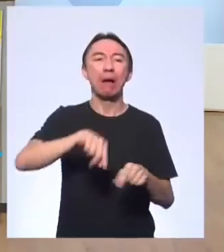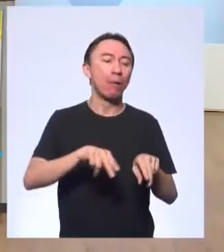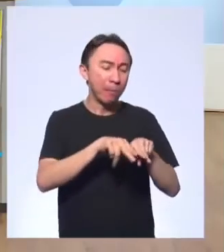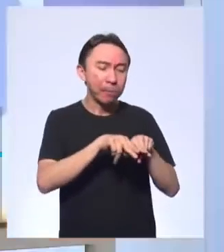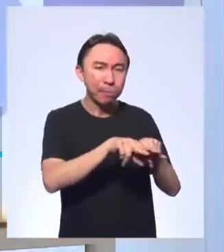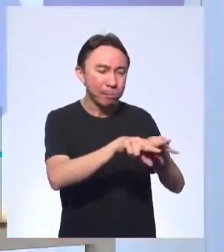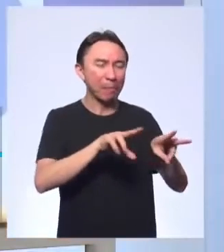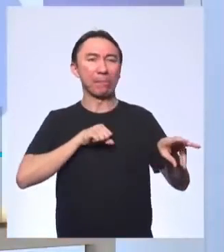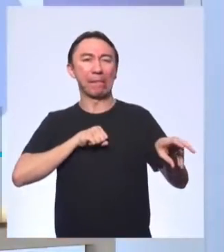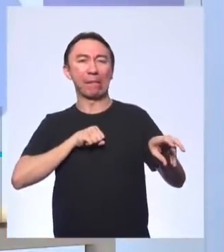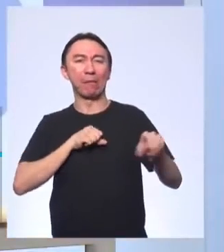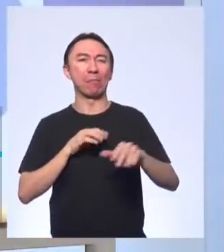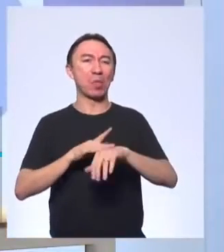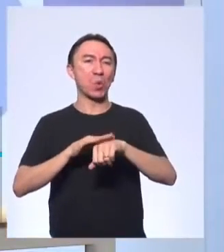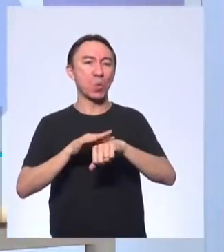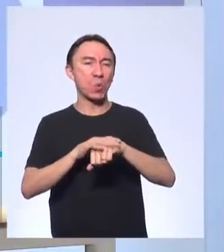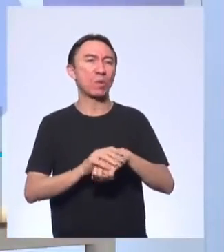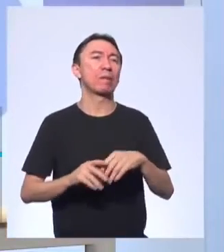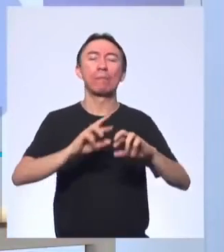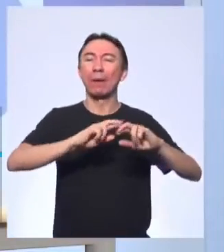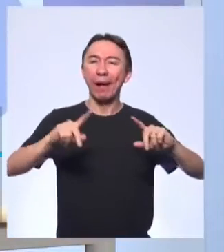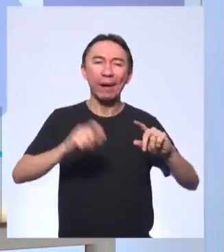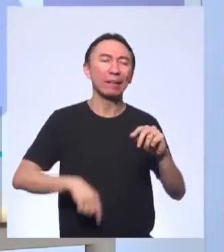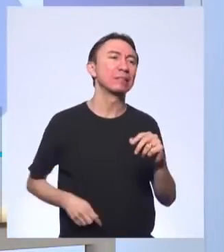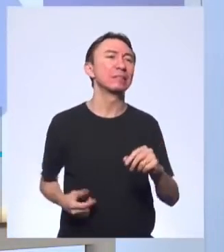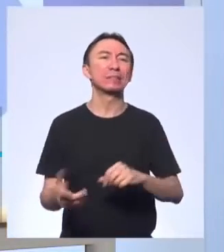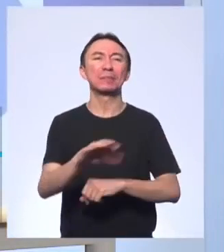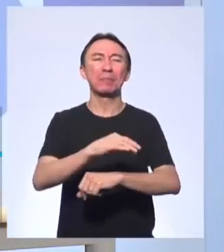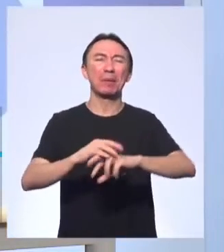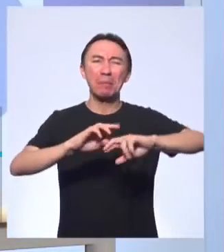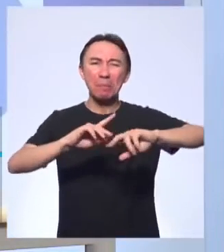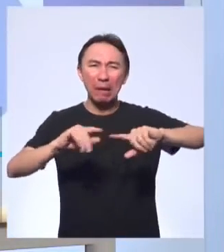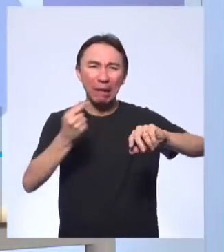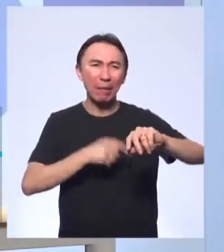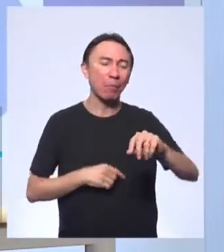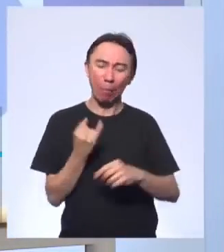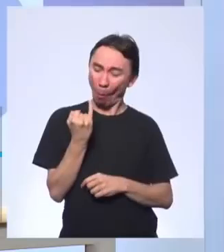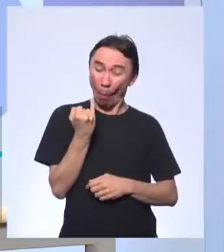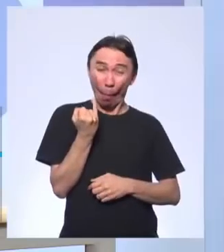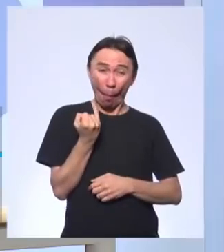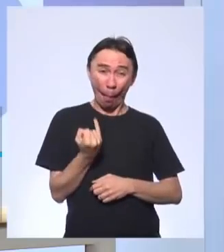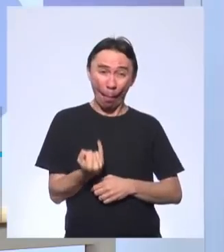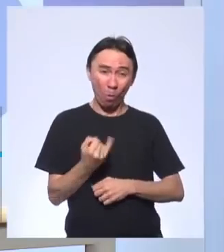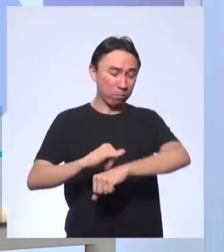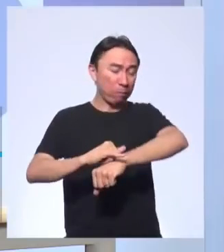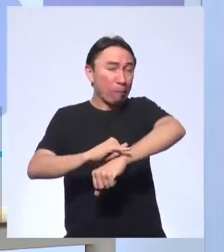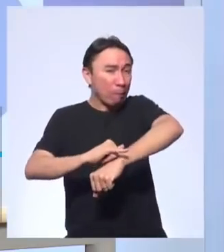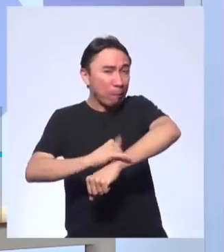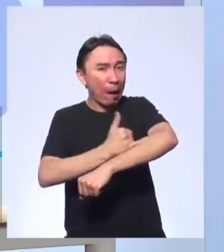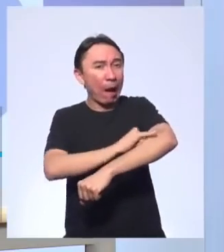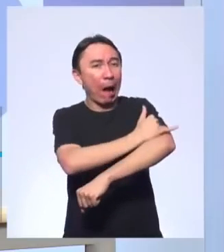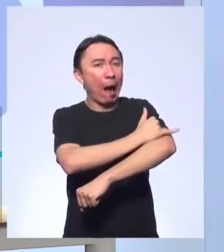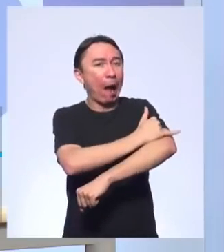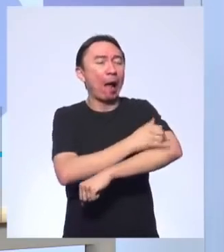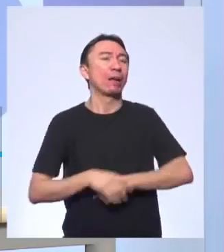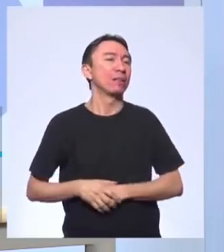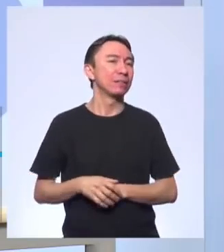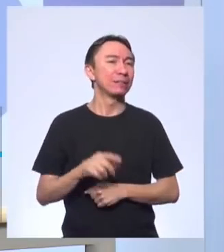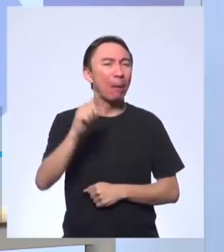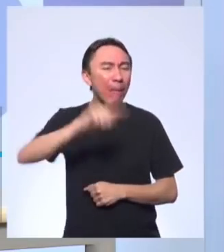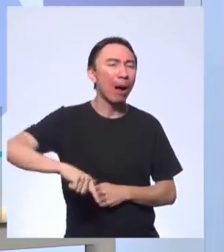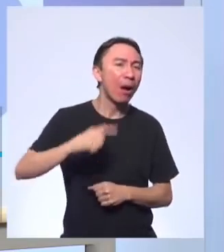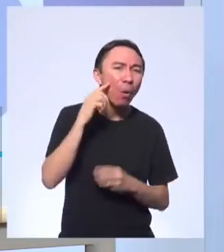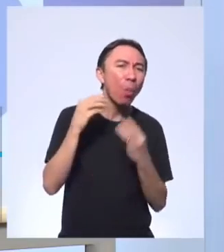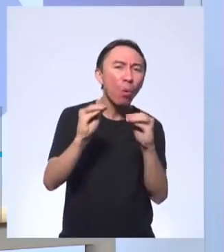transmissíveis, bulimia, obesidade. E colocou aqui também que, deixa eu achar ele